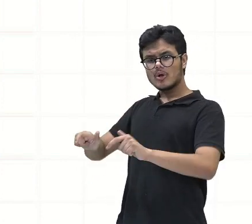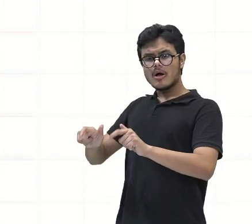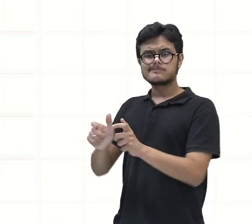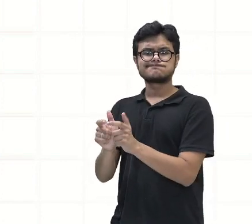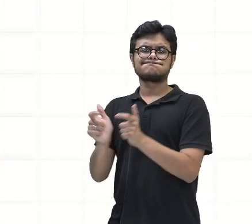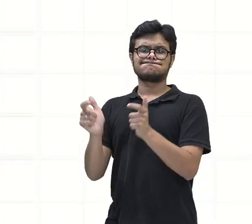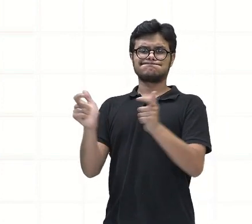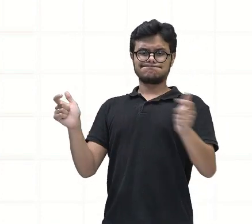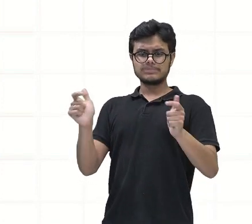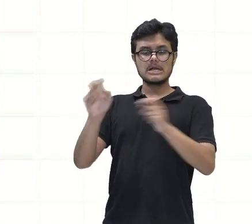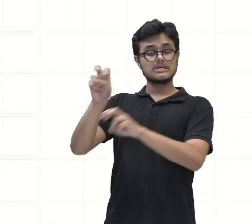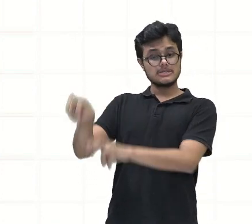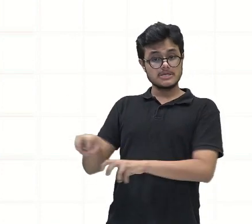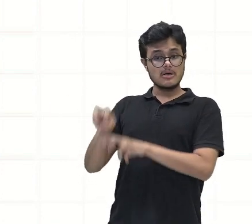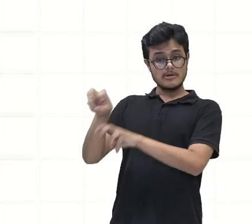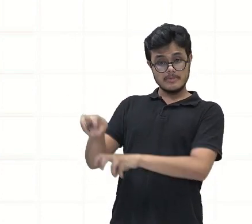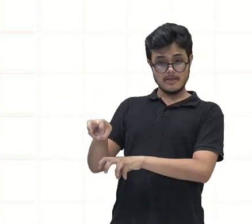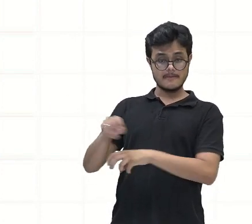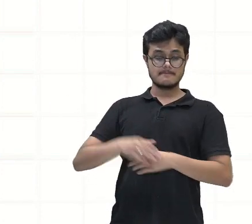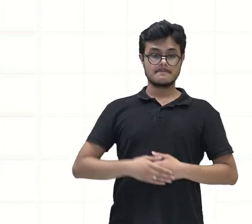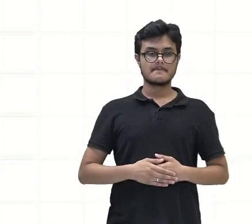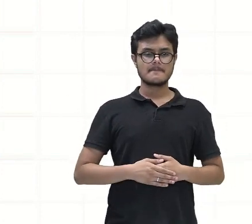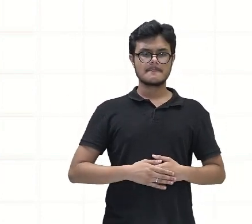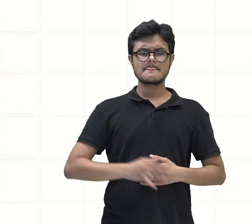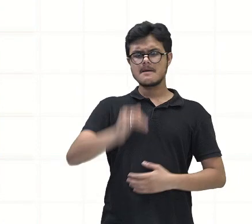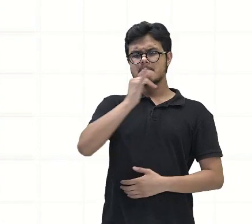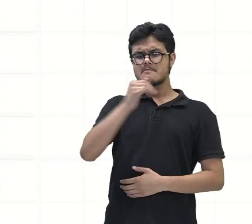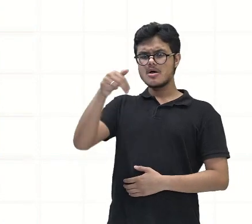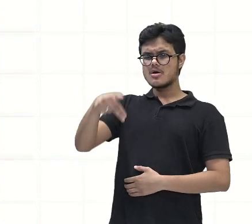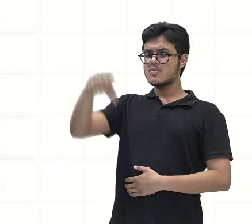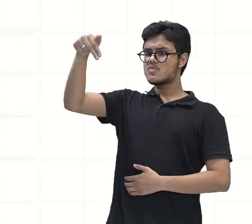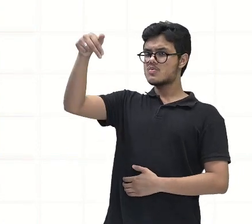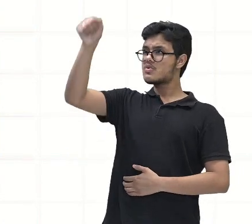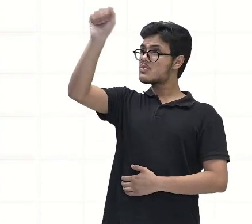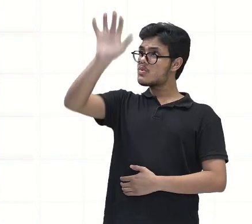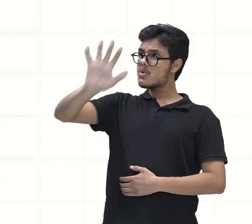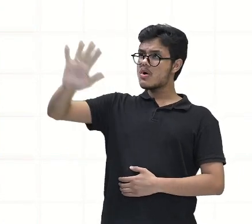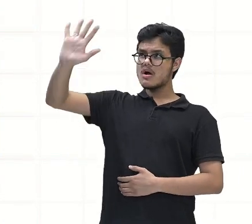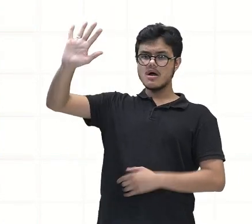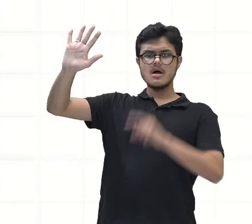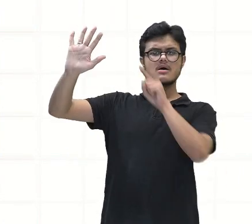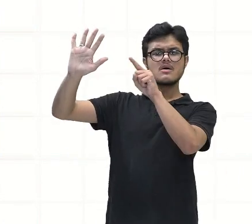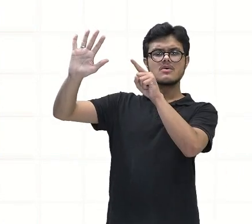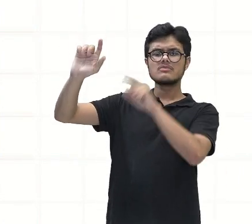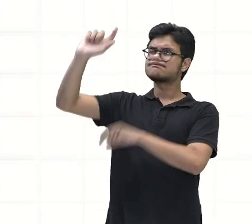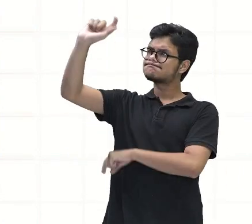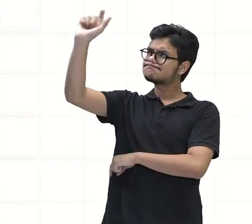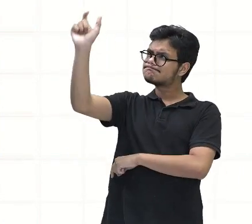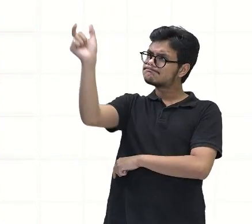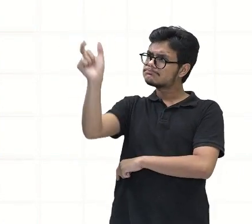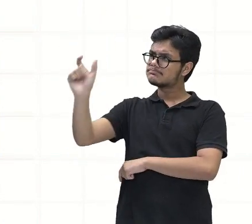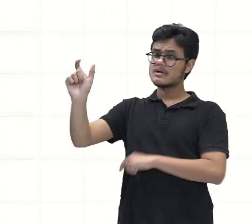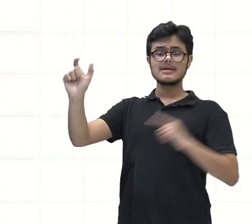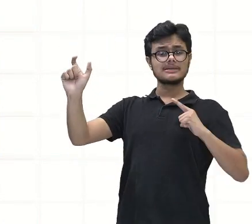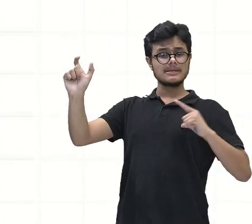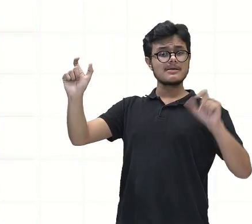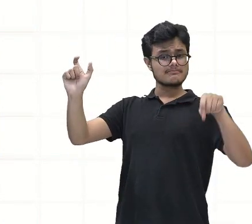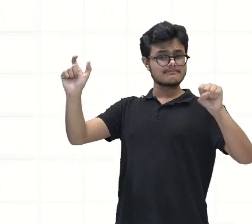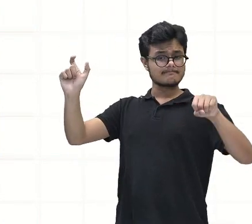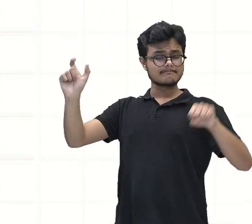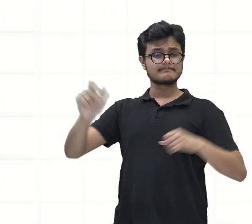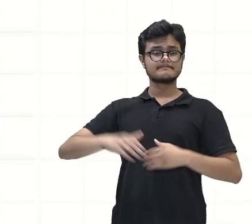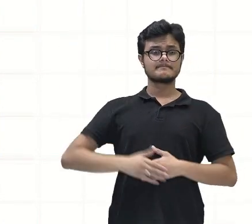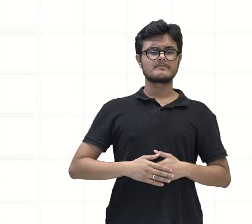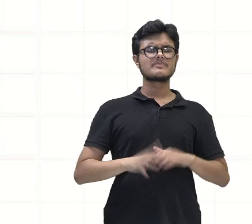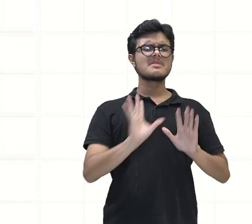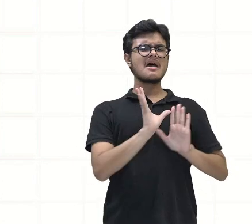desses círculos na região Nordeste a gente tem aqui nessa parte do litoral do Nordeste também e na